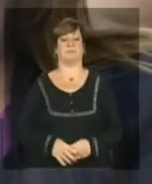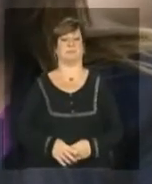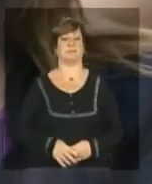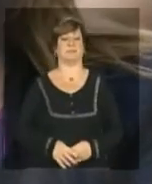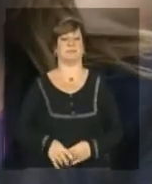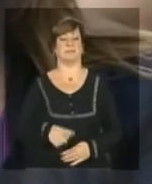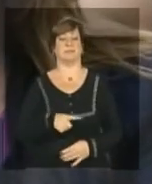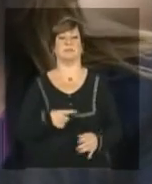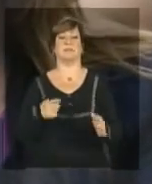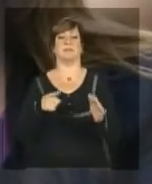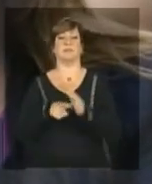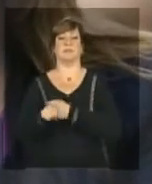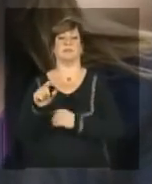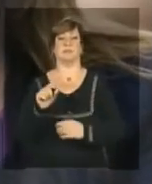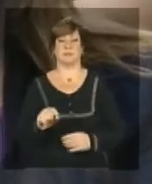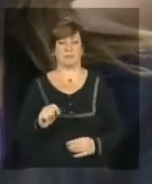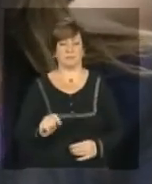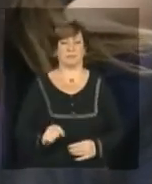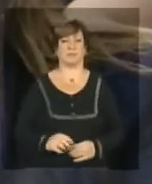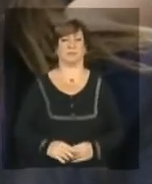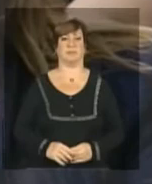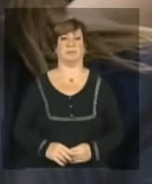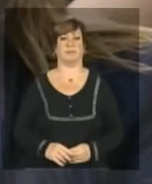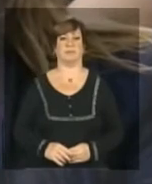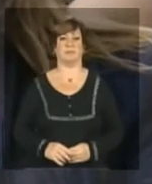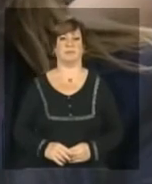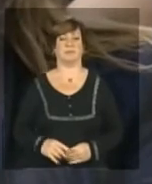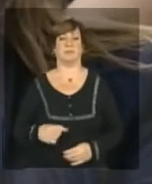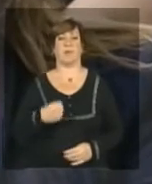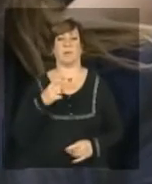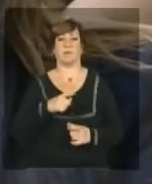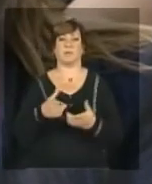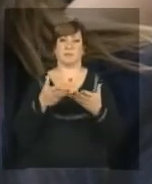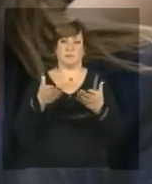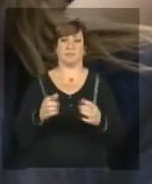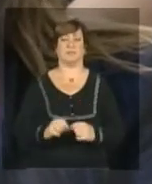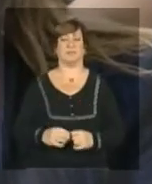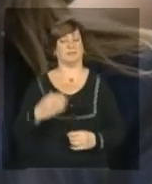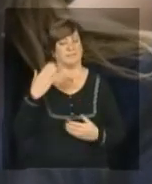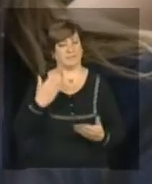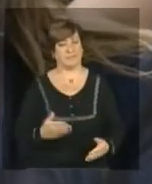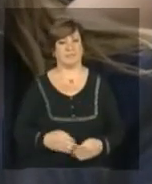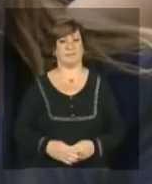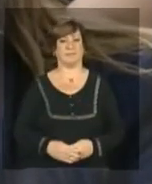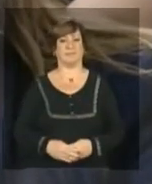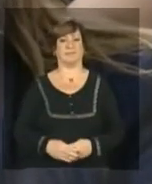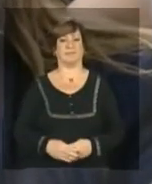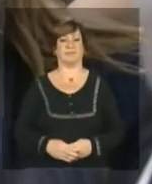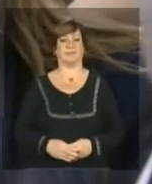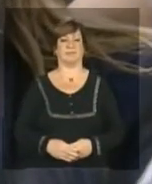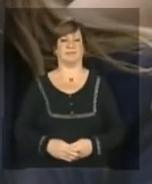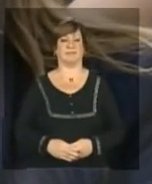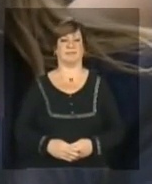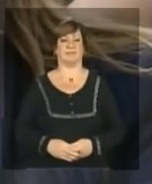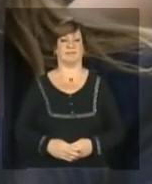Graça, Leila Coimbra, da Reuters, tudo bem? Oi, Leila. Boa sorte. Obrigada. Puxa